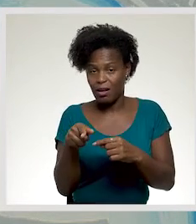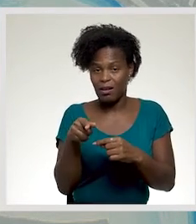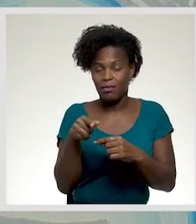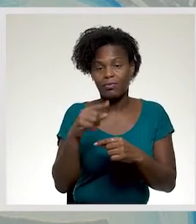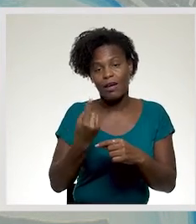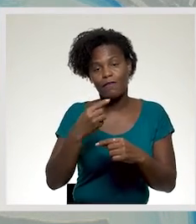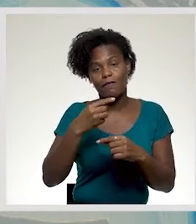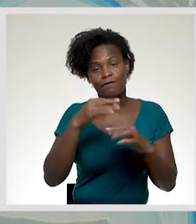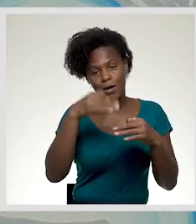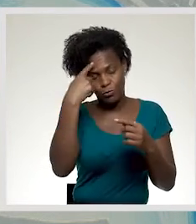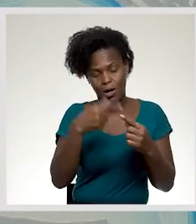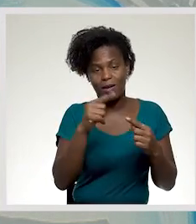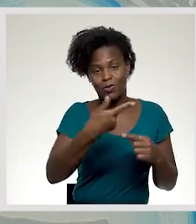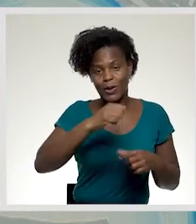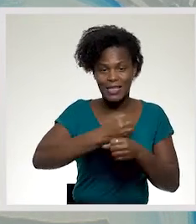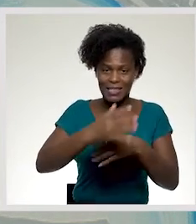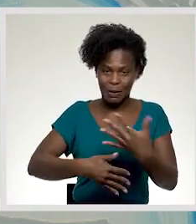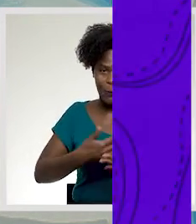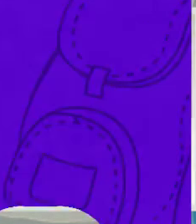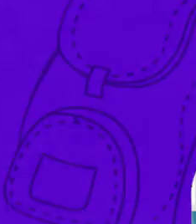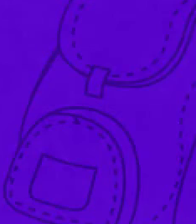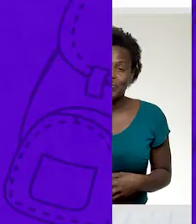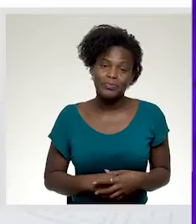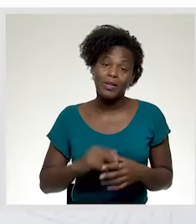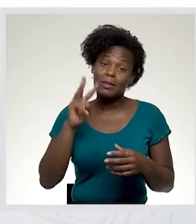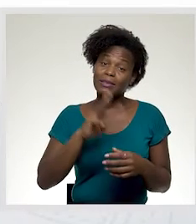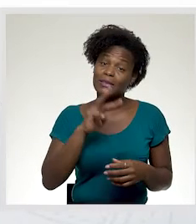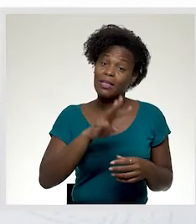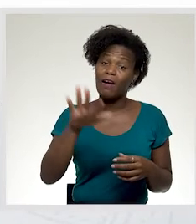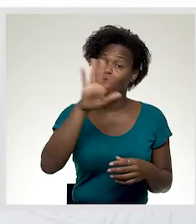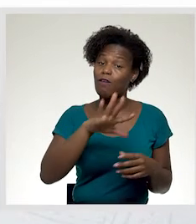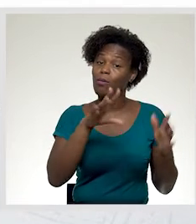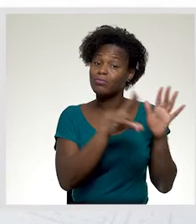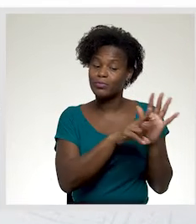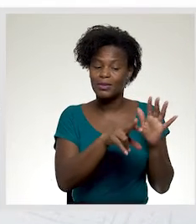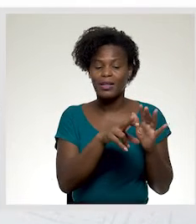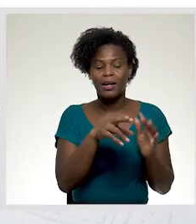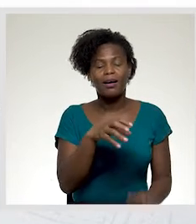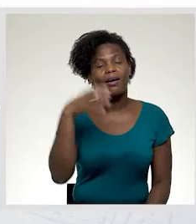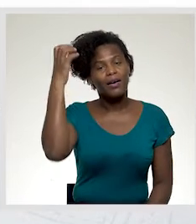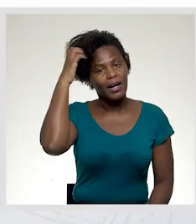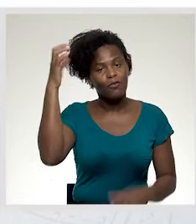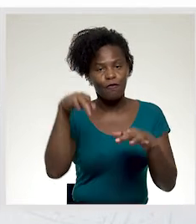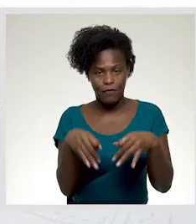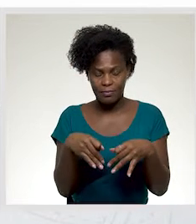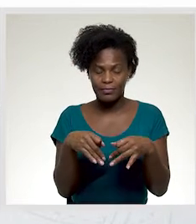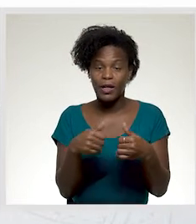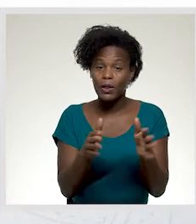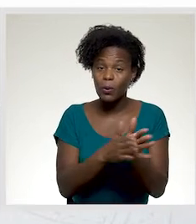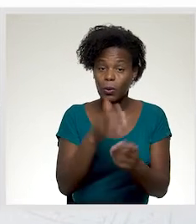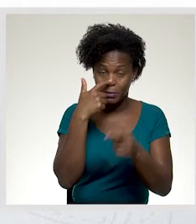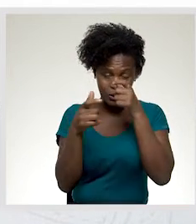a finalidade da nossa ação. E a terceira fórmula, que é do reino dos fins. Todo